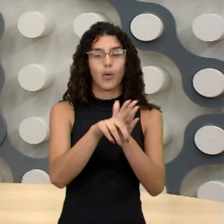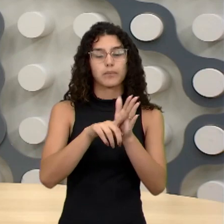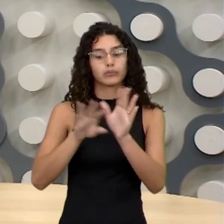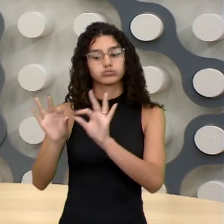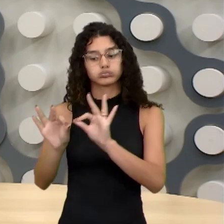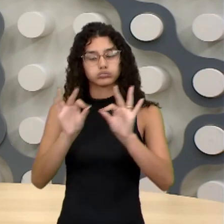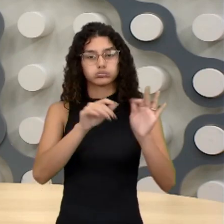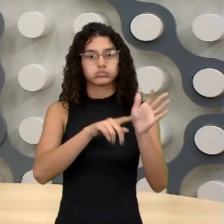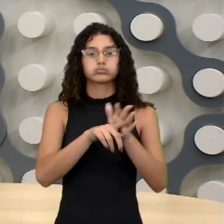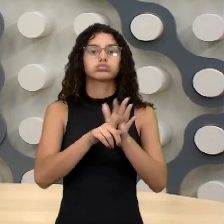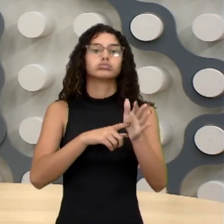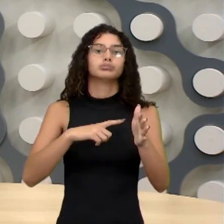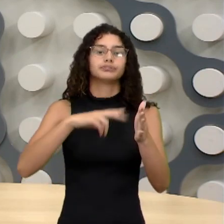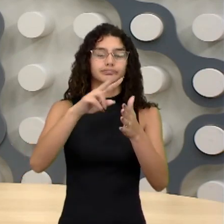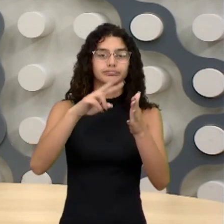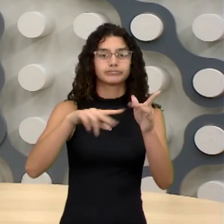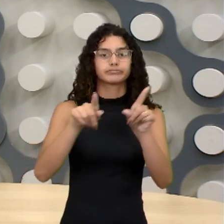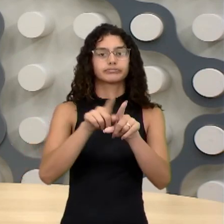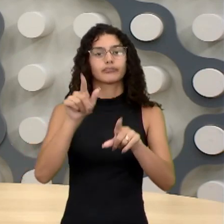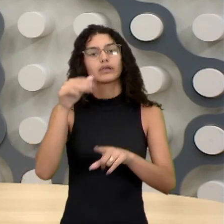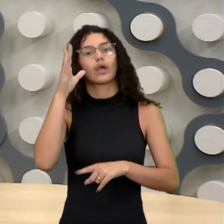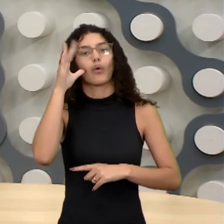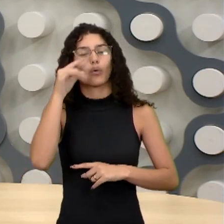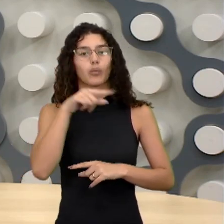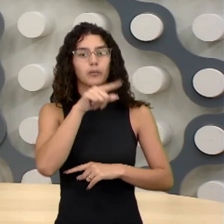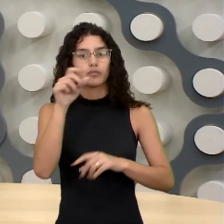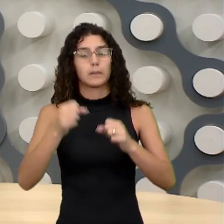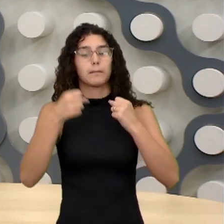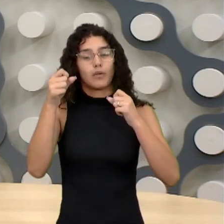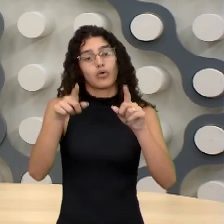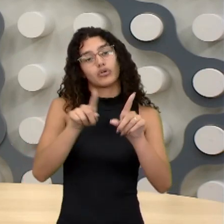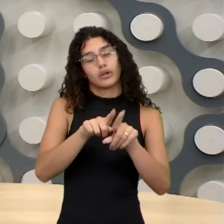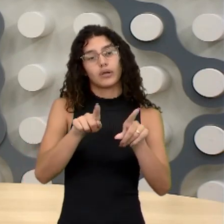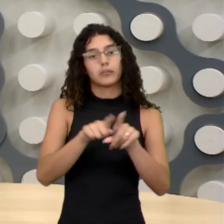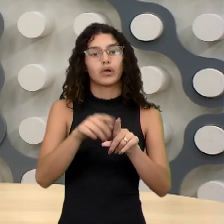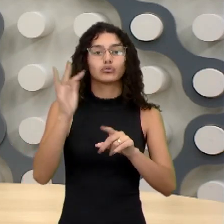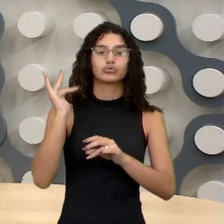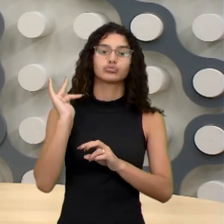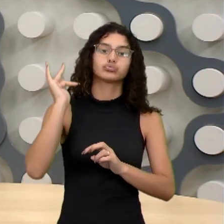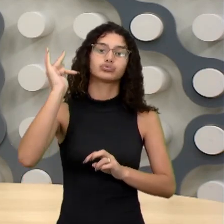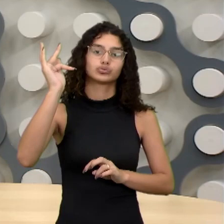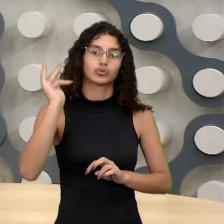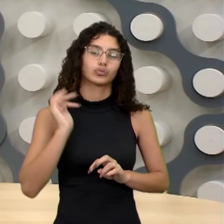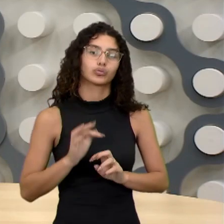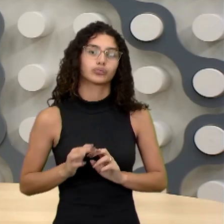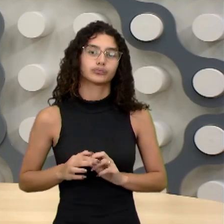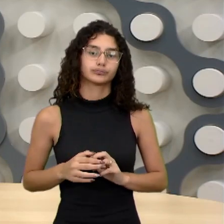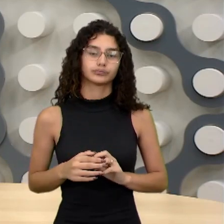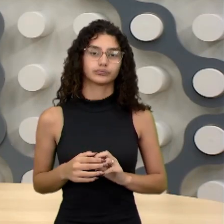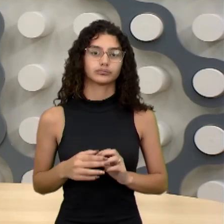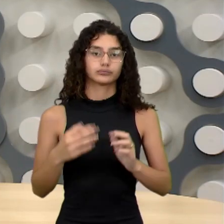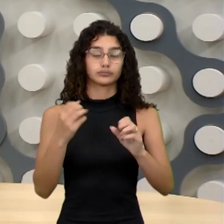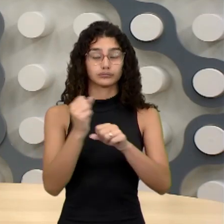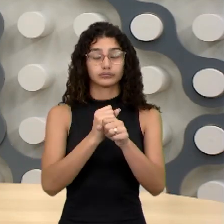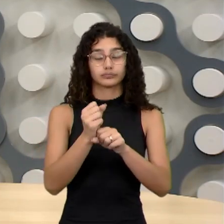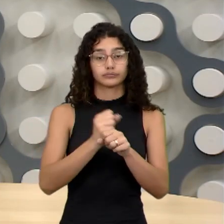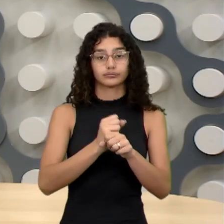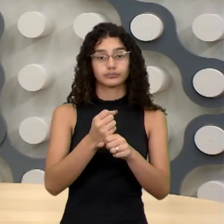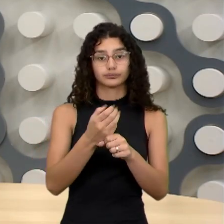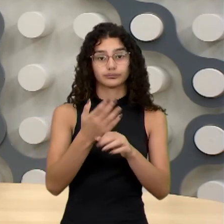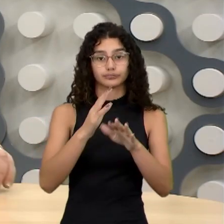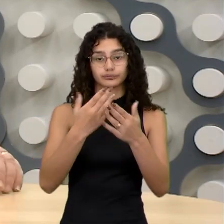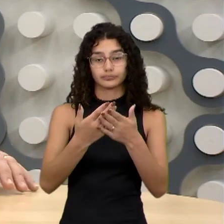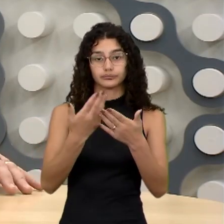né, leiam aí, que é interessante para vocês, que pode até ser, né, num futuro aí próximo, né, ano que vem vocês estarão fazendo a terceira série do ensino